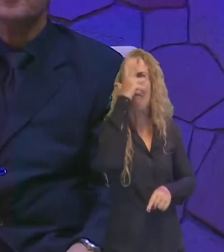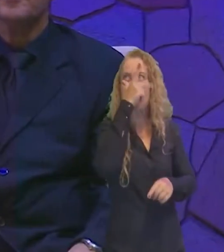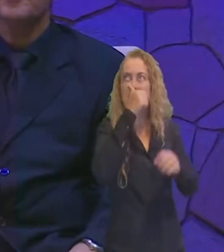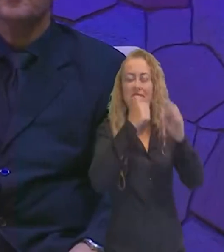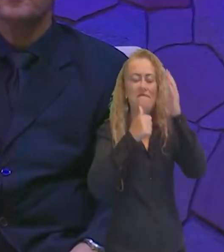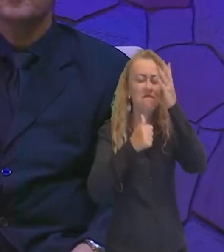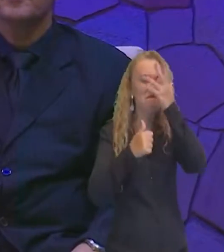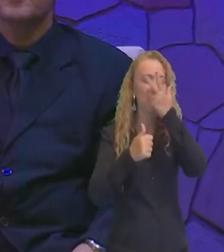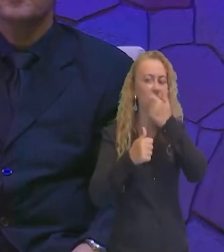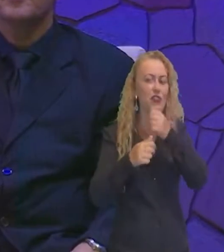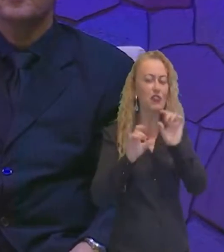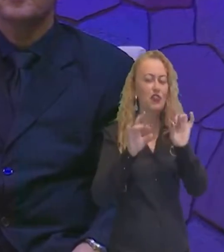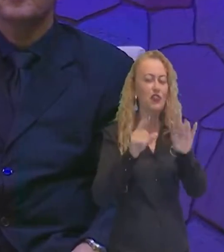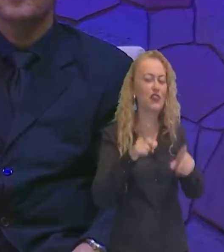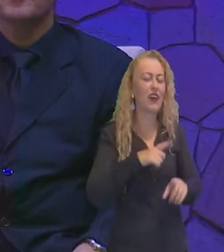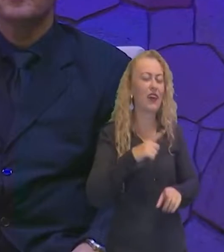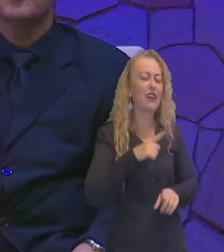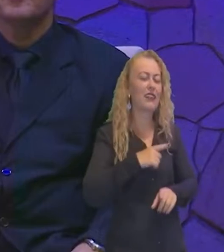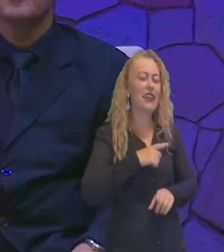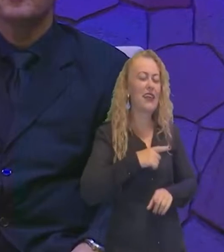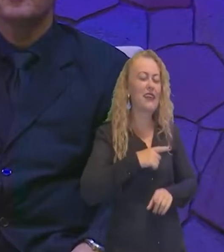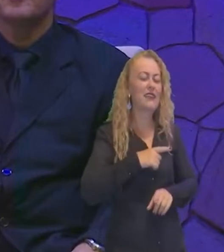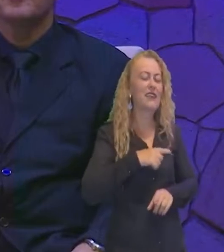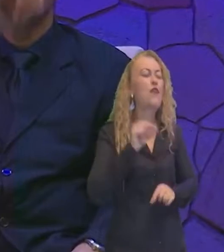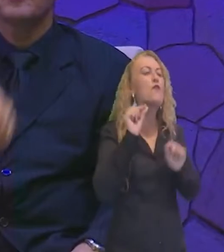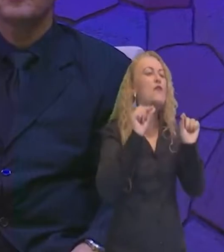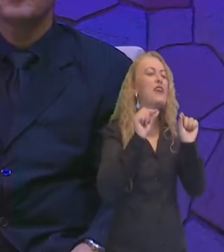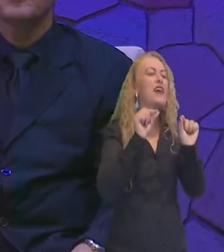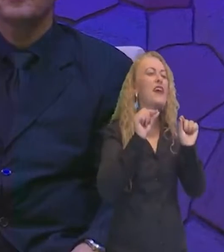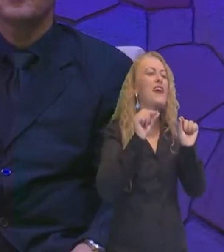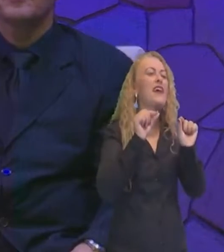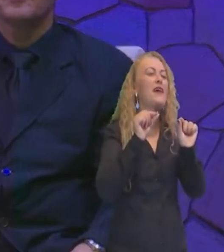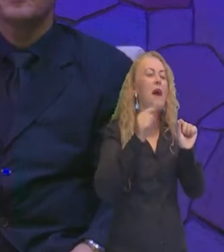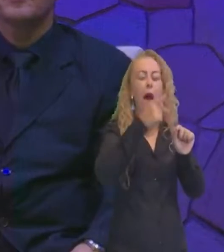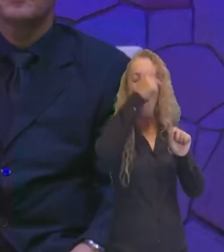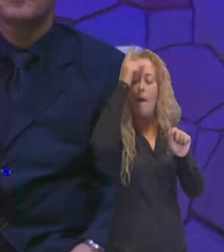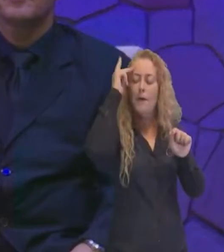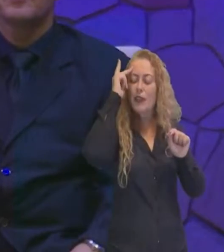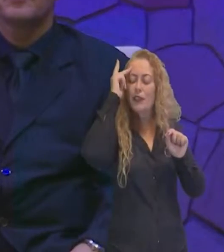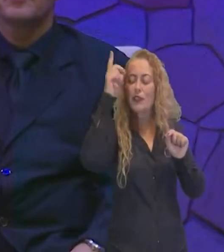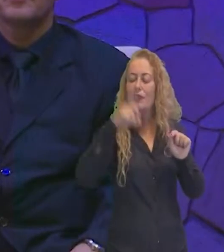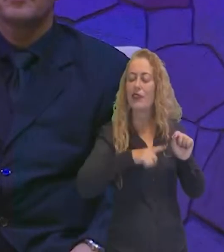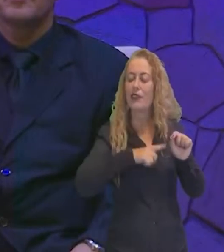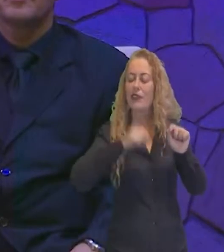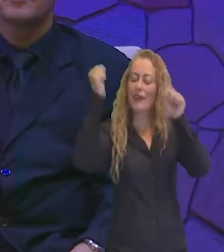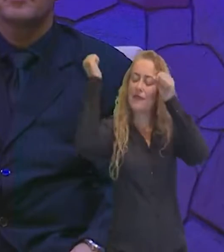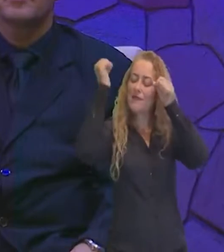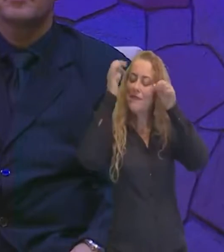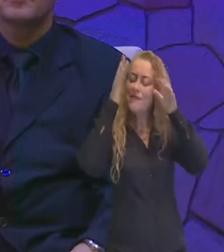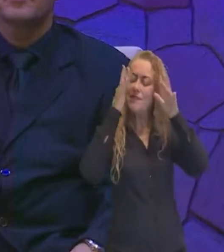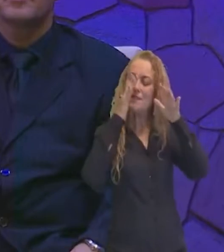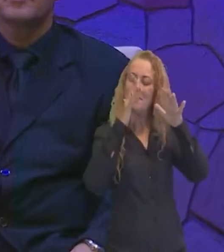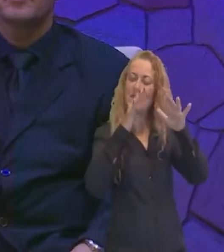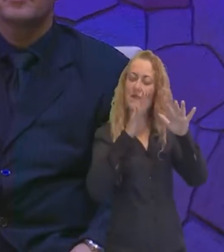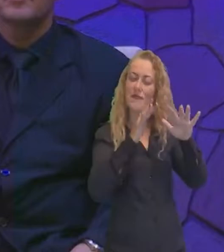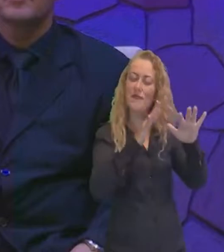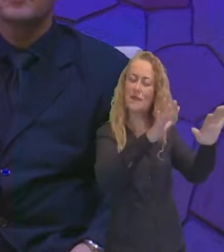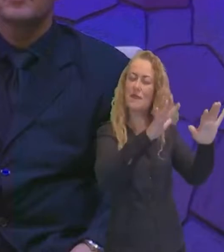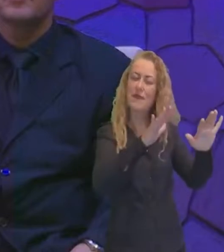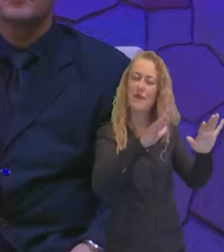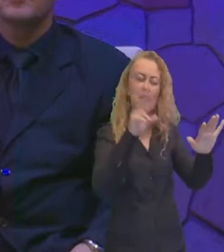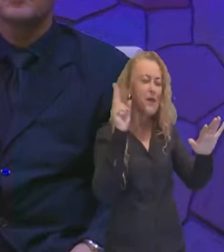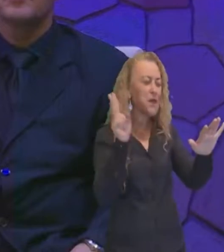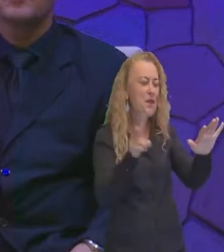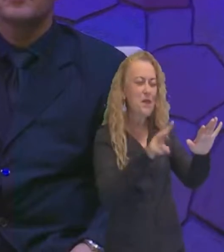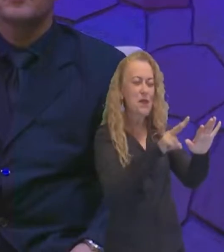tem aquele que tem sobre si a cobertura da glória de Deus. E como é bom você ficar olhando